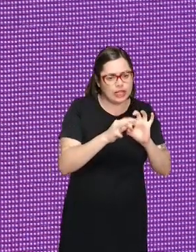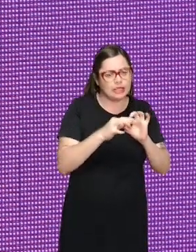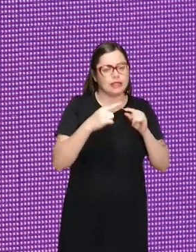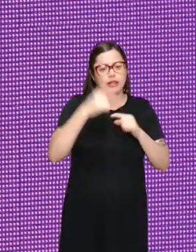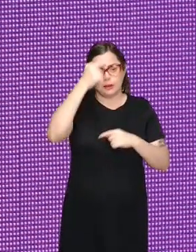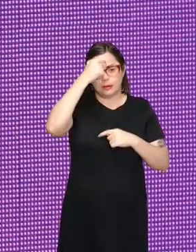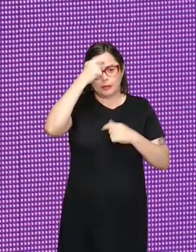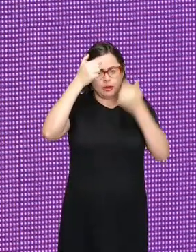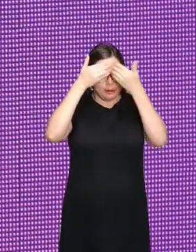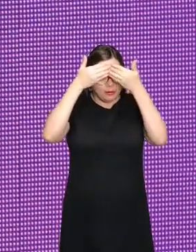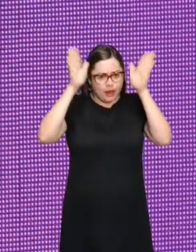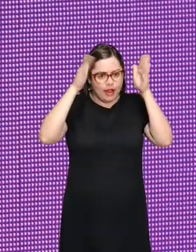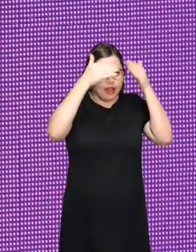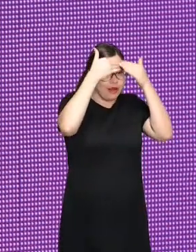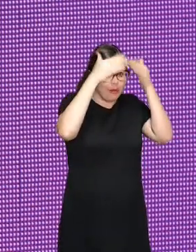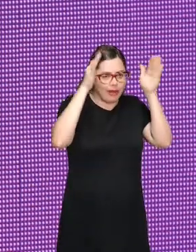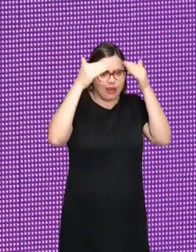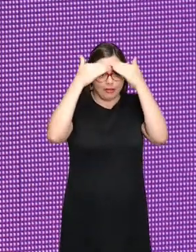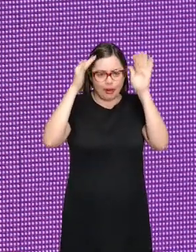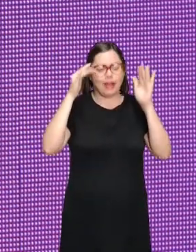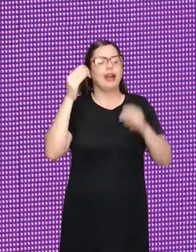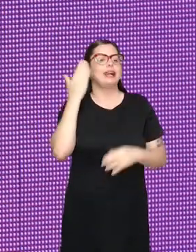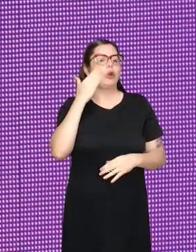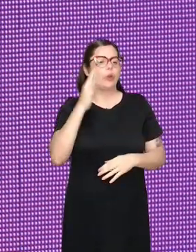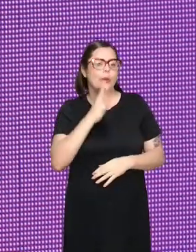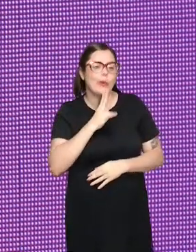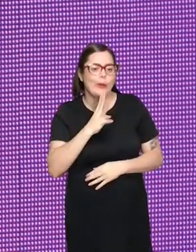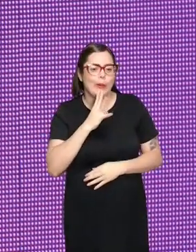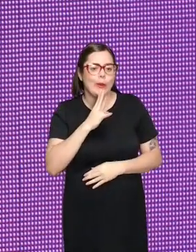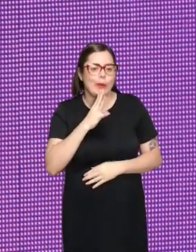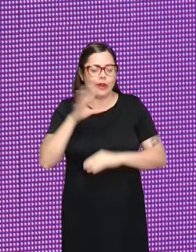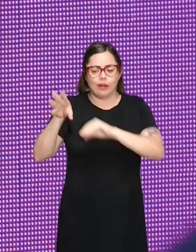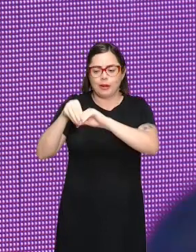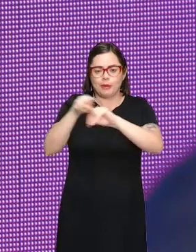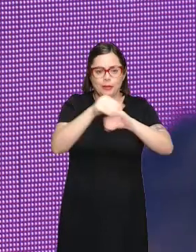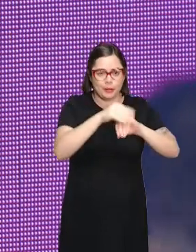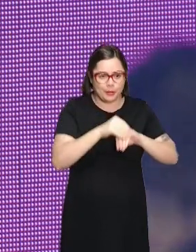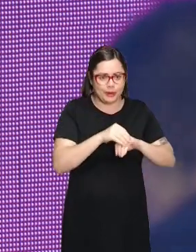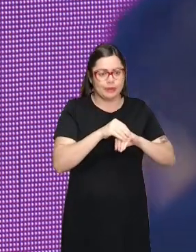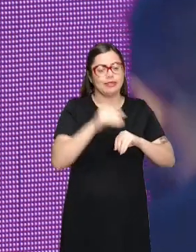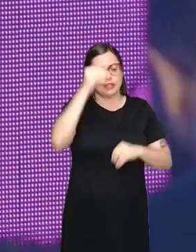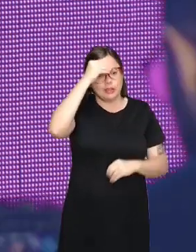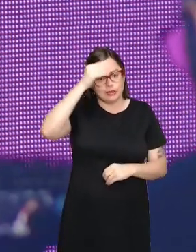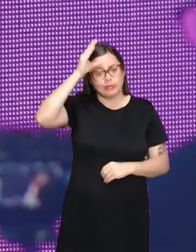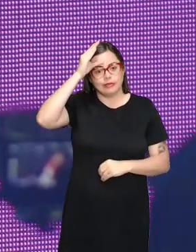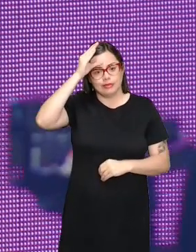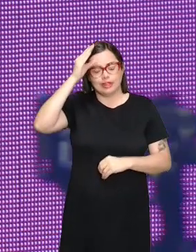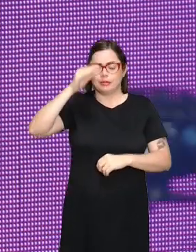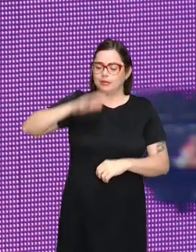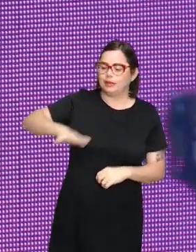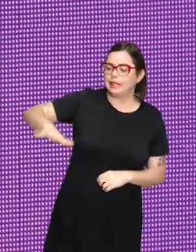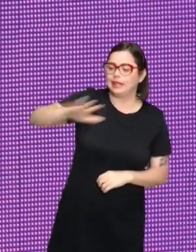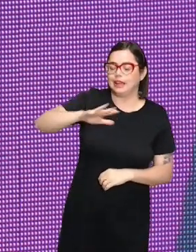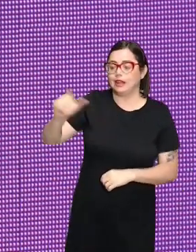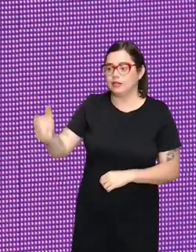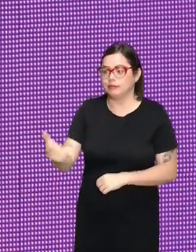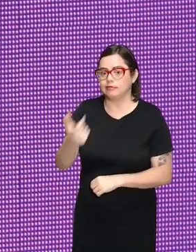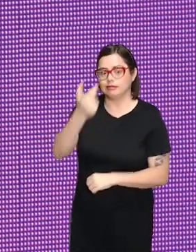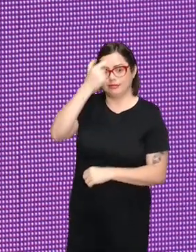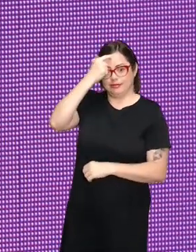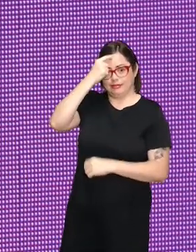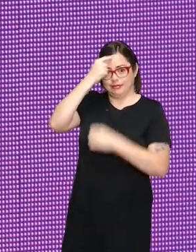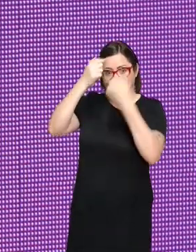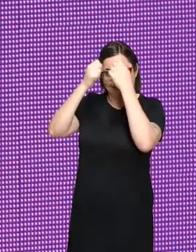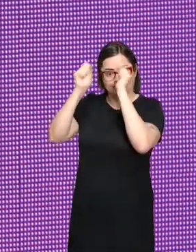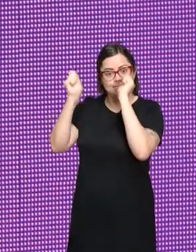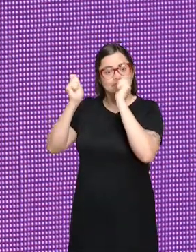consciência, né, eu falo muito sobre a expansão de consciência, além do viés, né, místico, né, de fato a internet ela